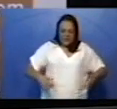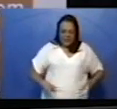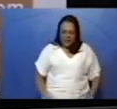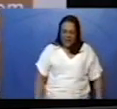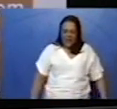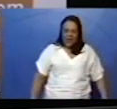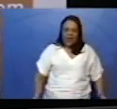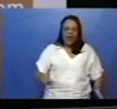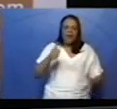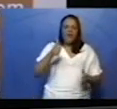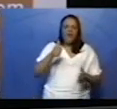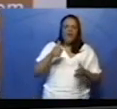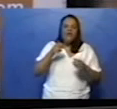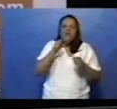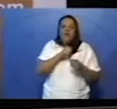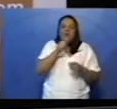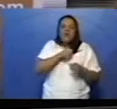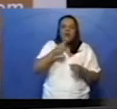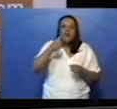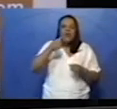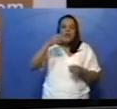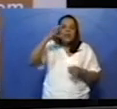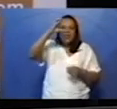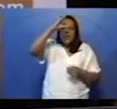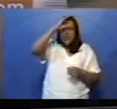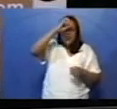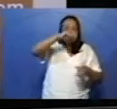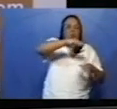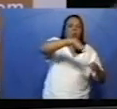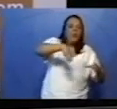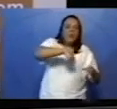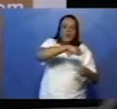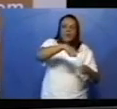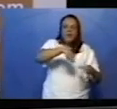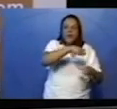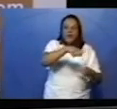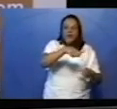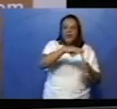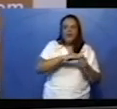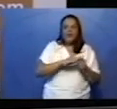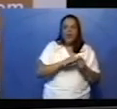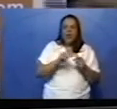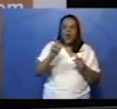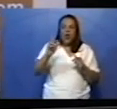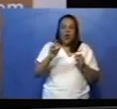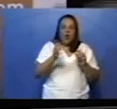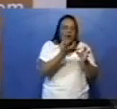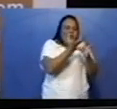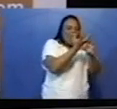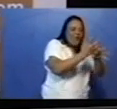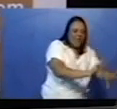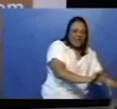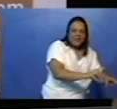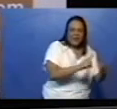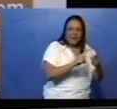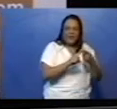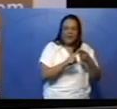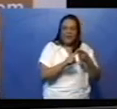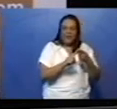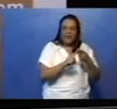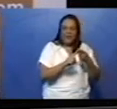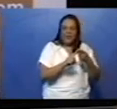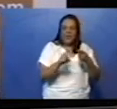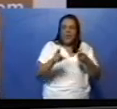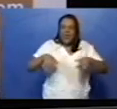vazia. Olha aqui uma característica. Só depois de nascida, outra característica da Emília, é que ela me encheu de